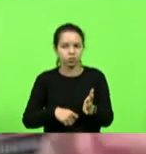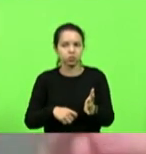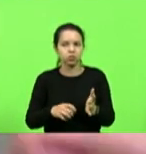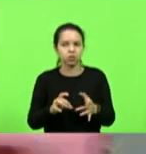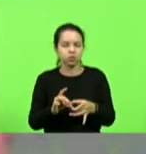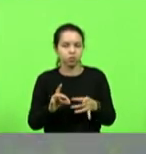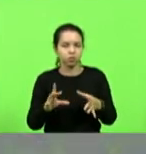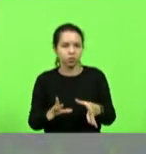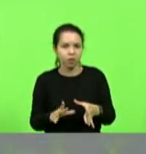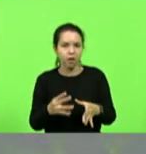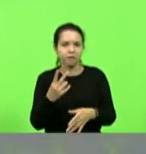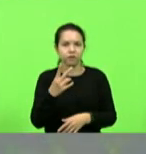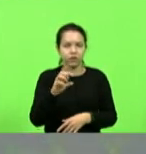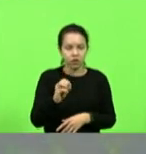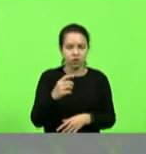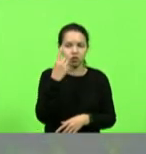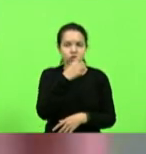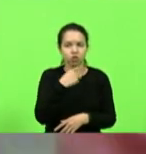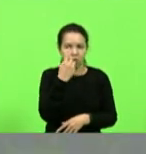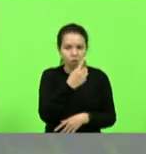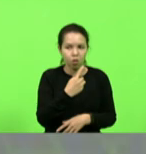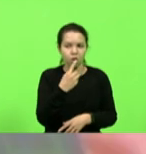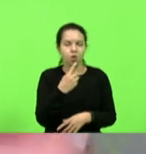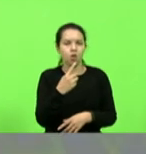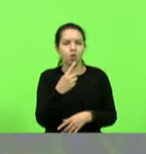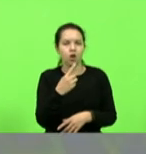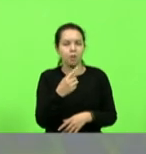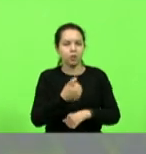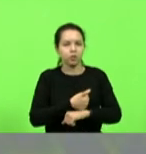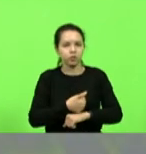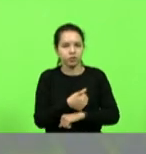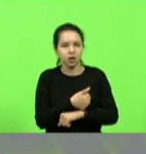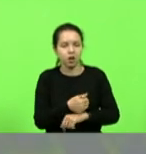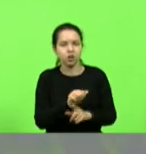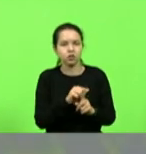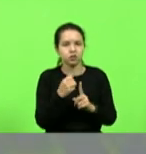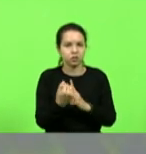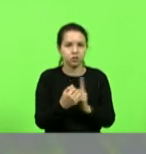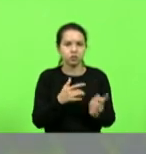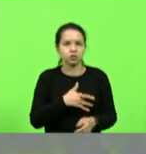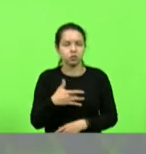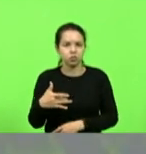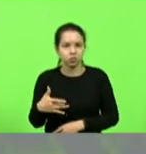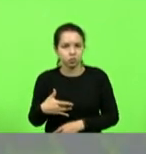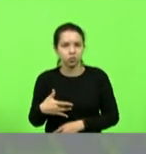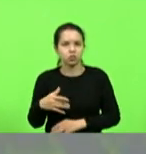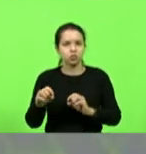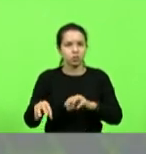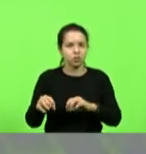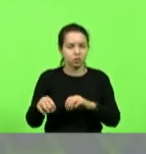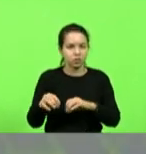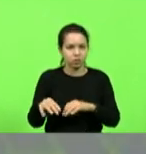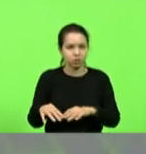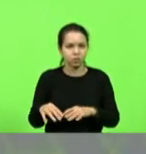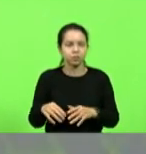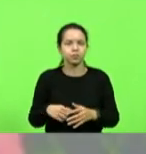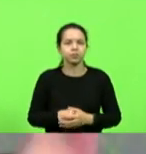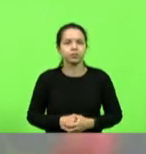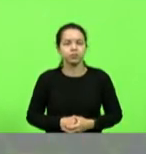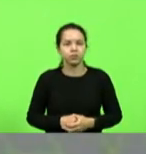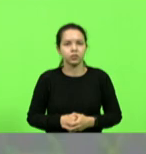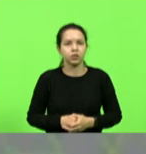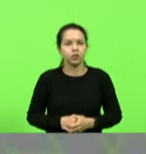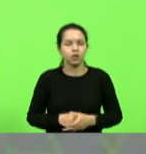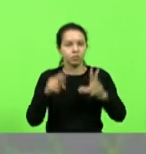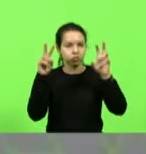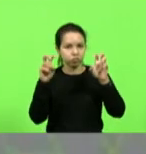tirar 20 horas lá do profissional da assistência social, da saúde, para colocá-lo na educação e continuar tudo como está, né? A questão da